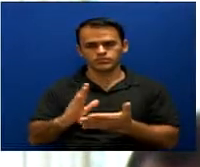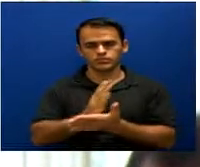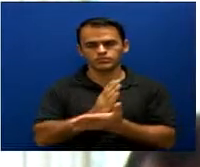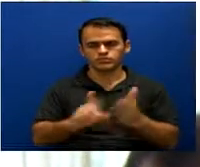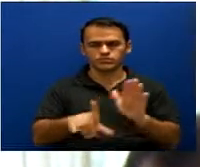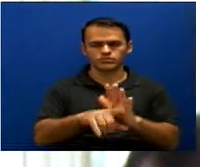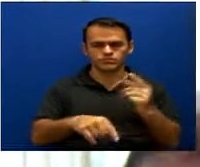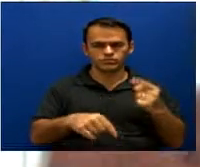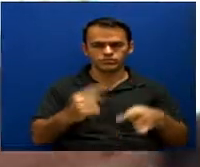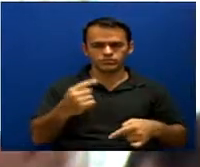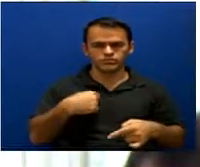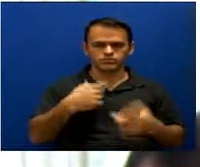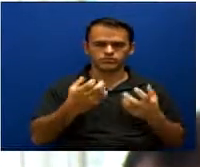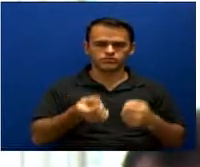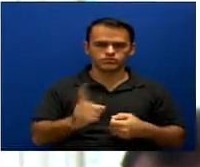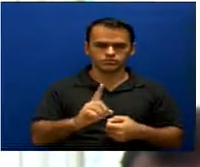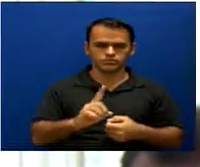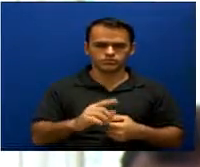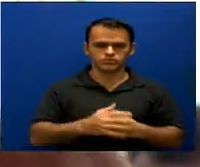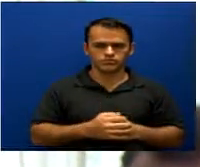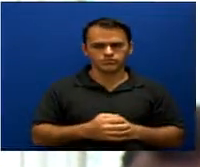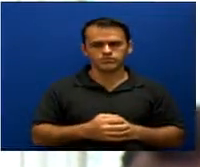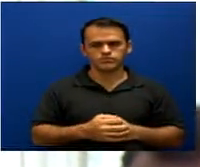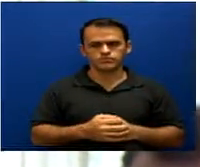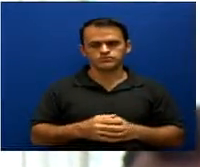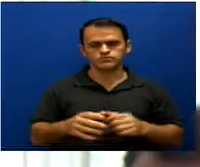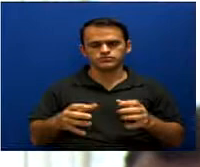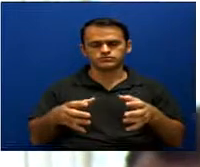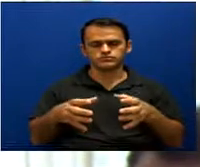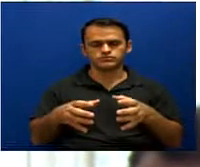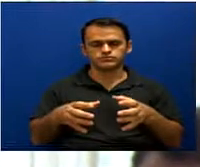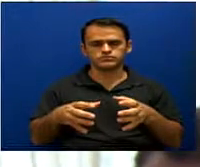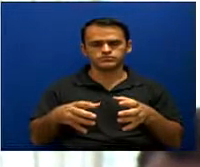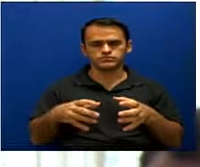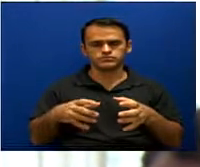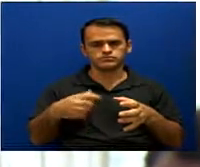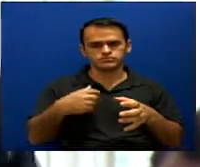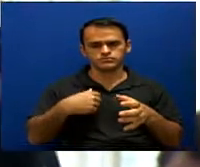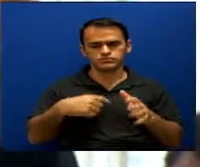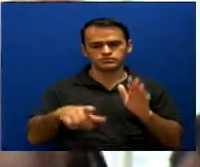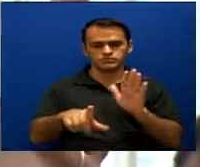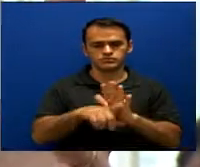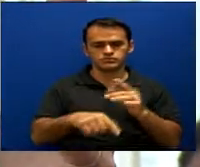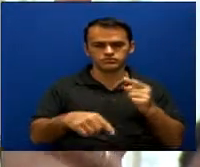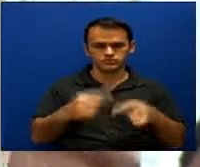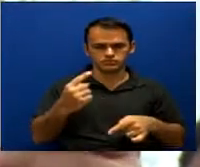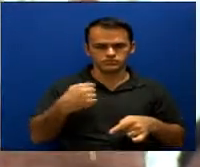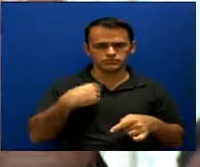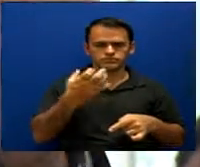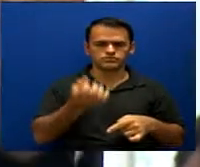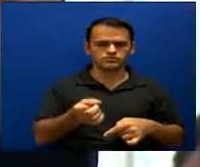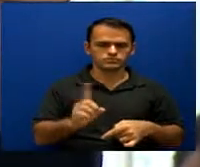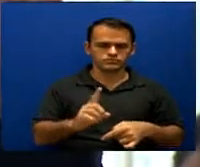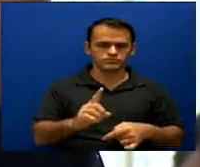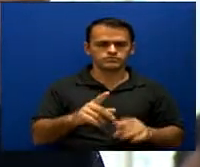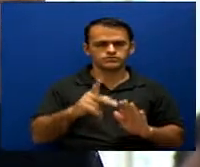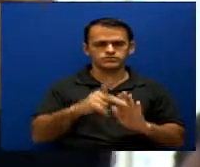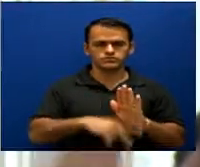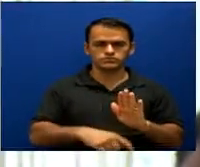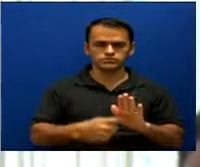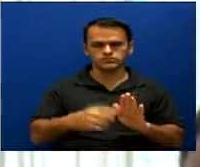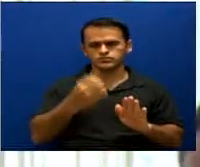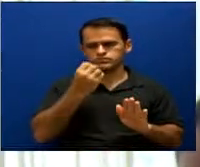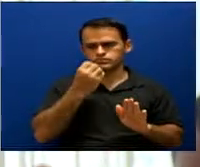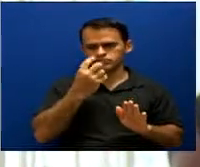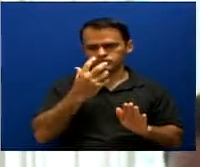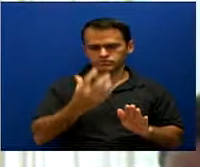não. O que tiver parecer contrário da comissão, eu quero deixar aqui registrado meu voto não. Sou a favor da aprovação do projeto, sou a